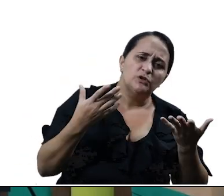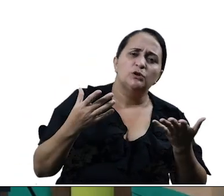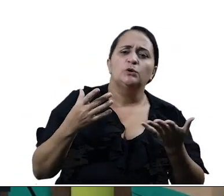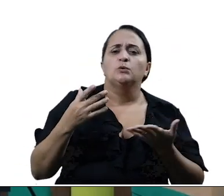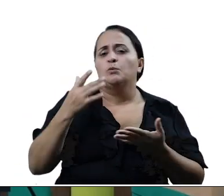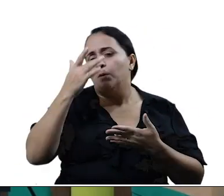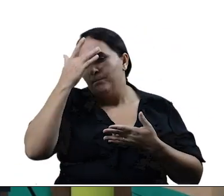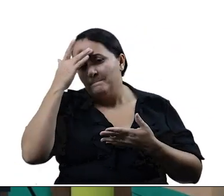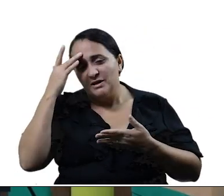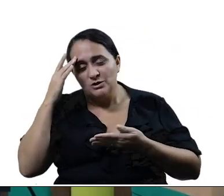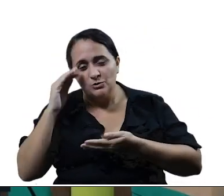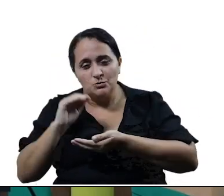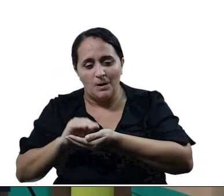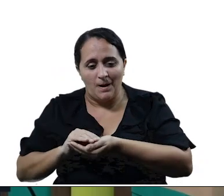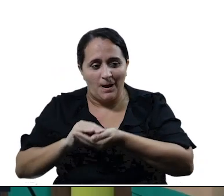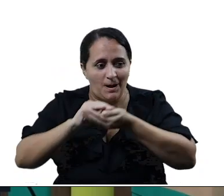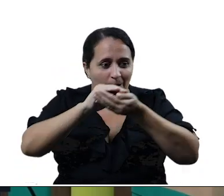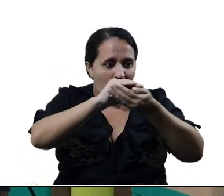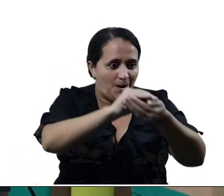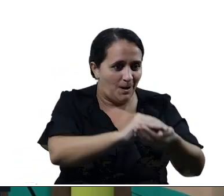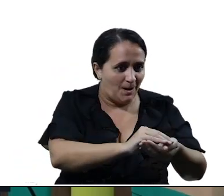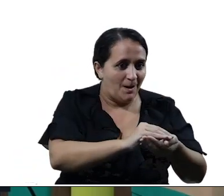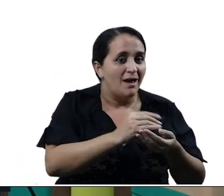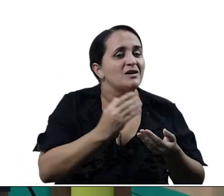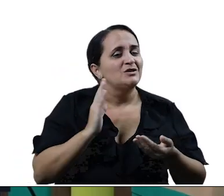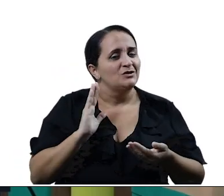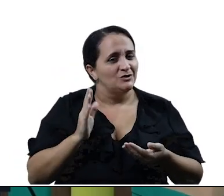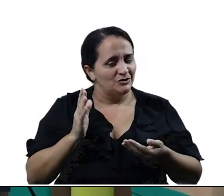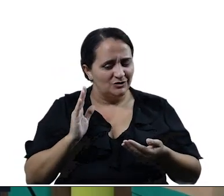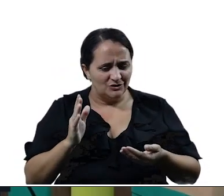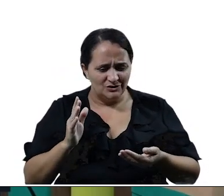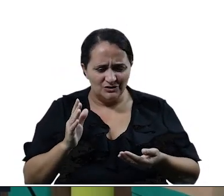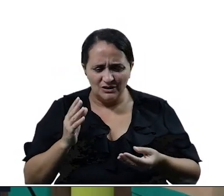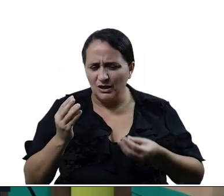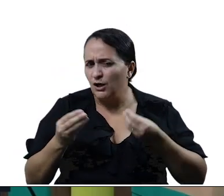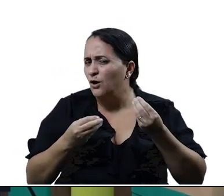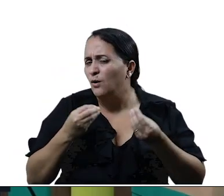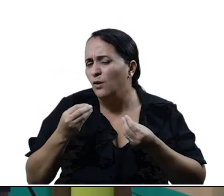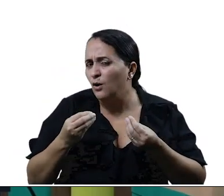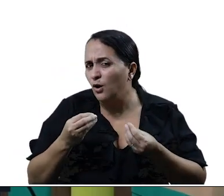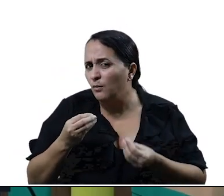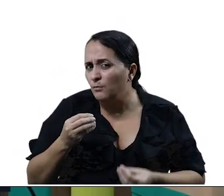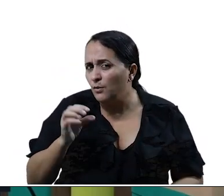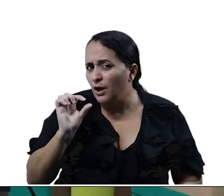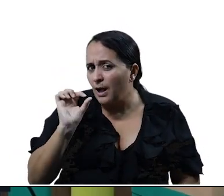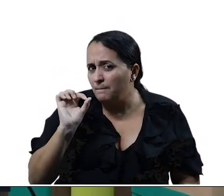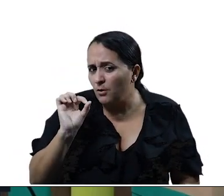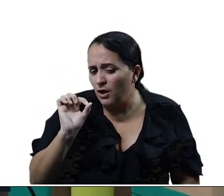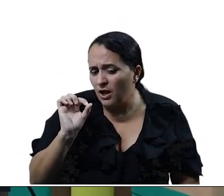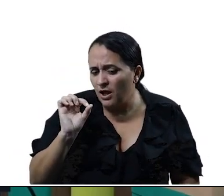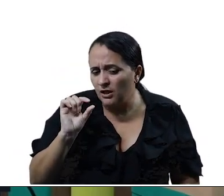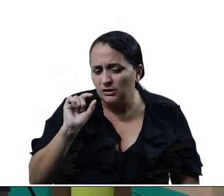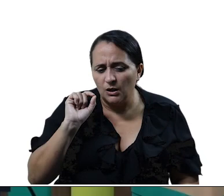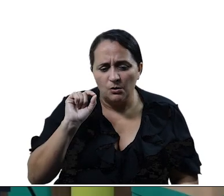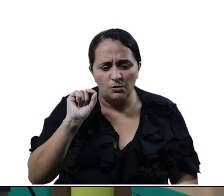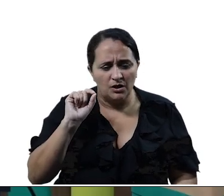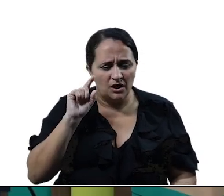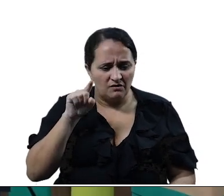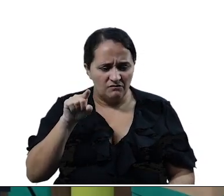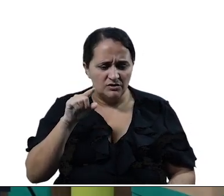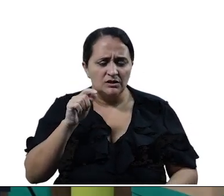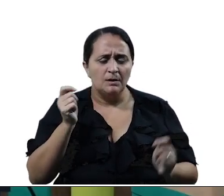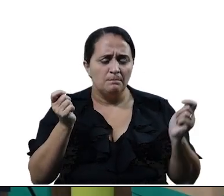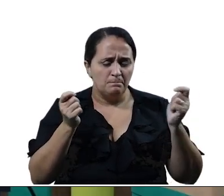uma quantidade de moedas, você sabe que para contar melhor as moedas, o certo é você